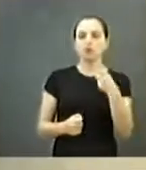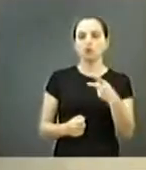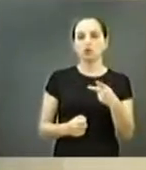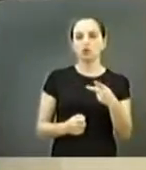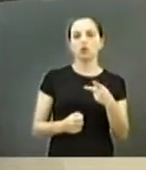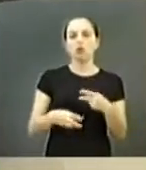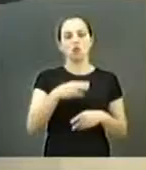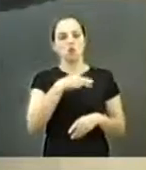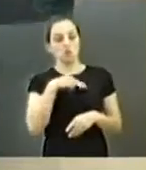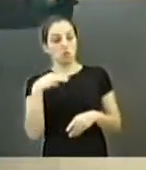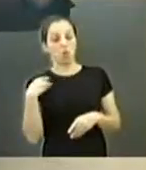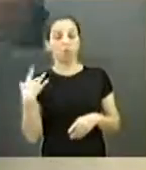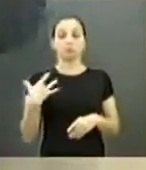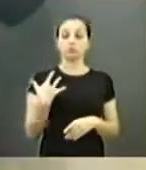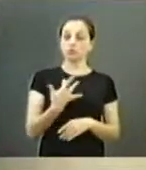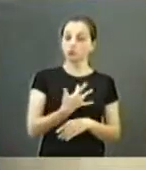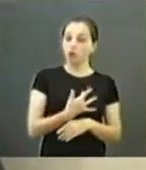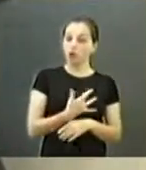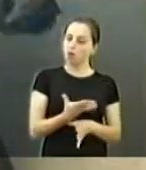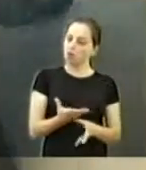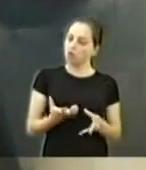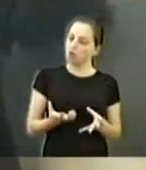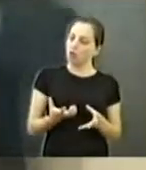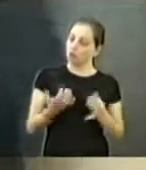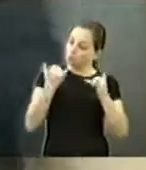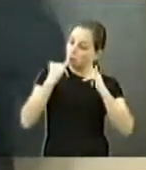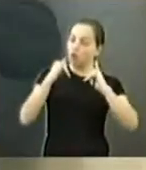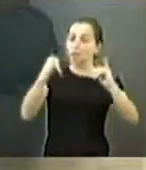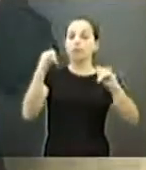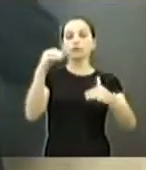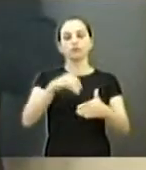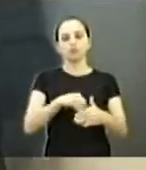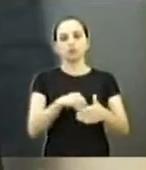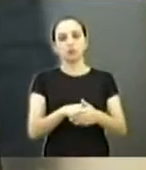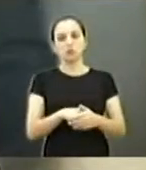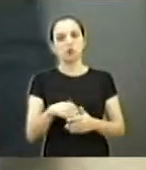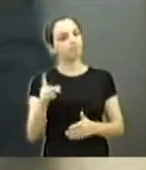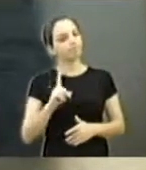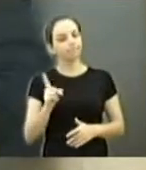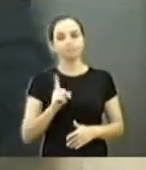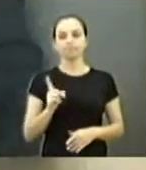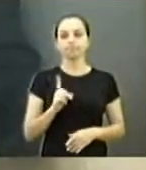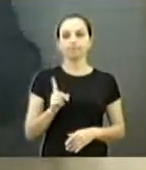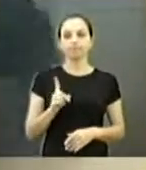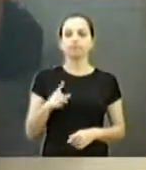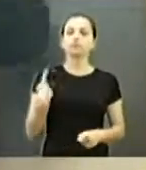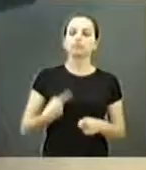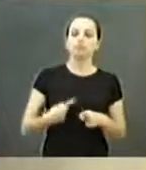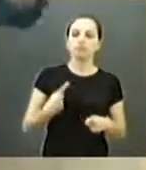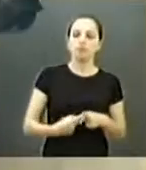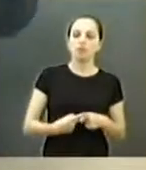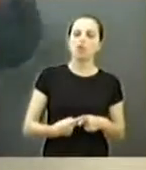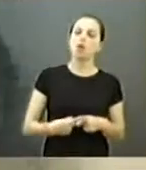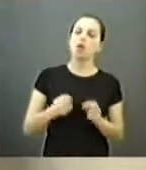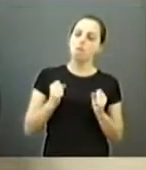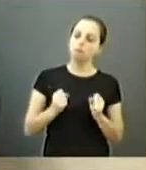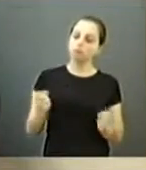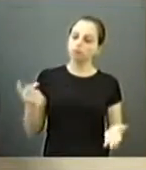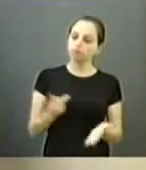o Ministério da Saúde está querendo fazer uma campanha eleitoral. Não vou falar. Porque ele também pode